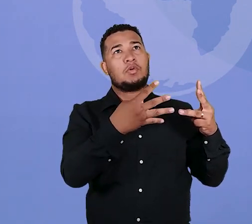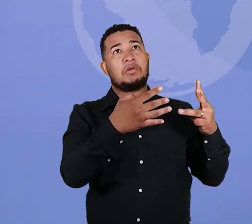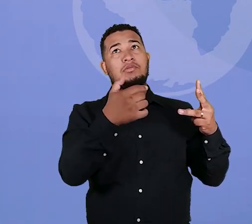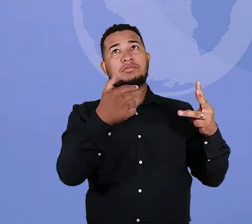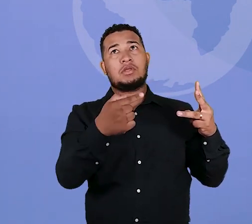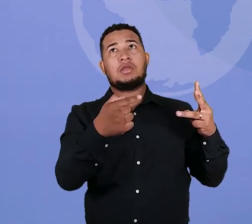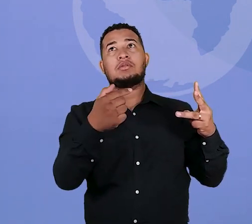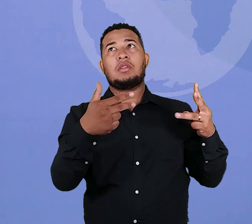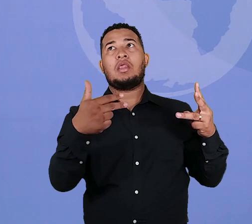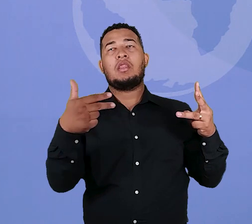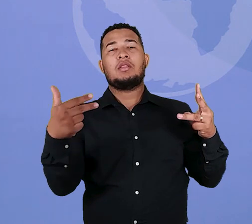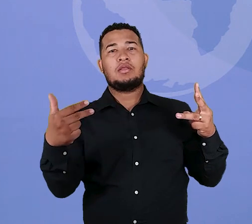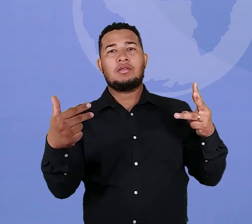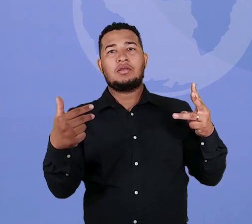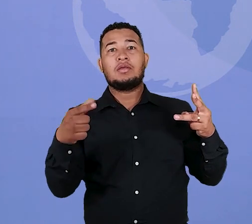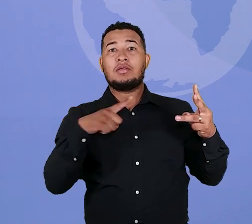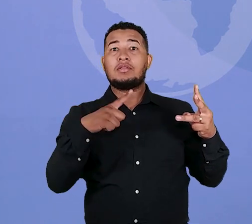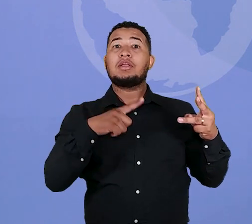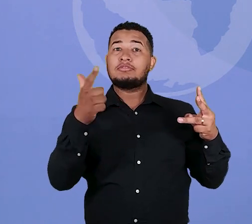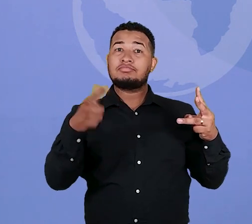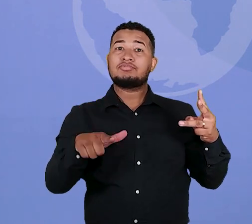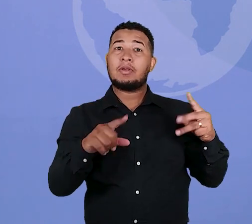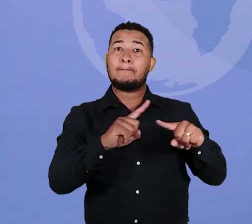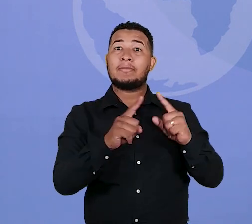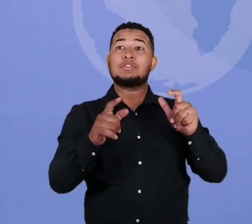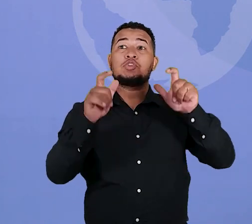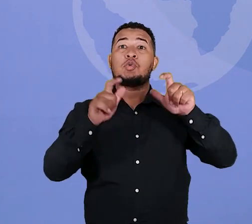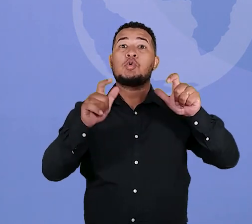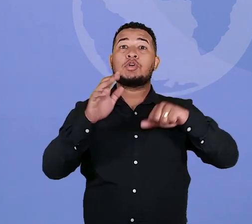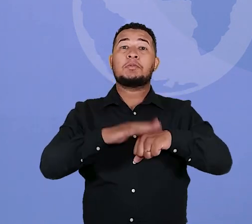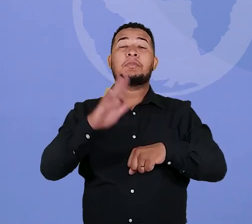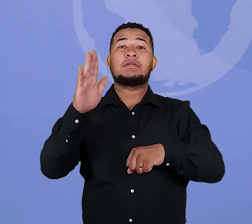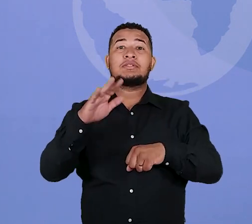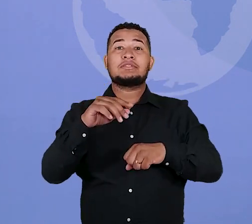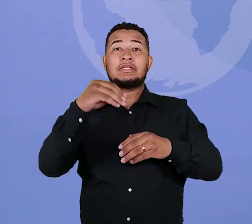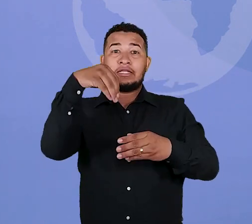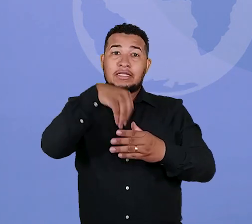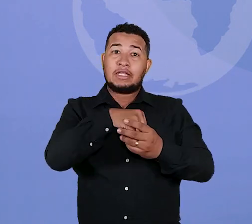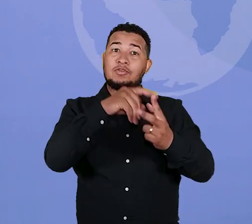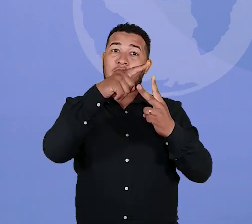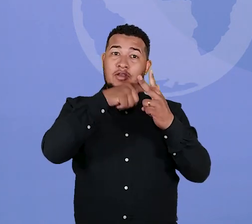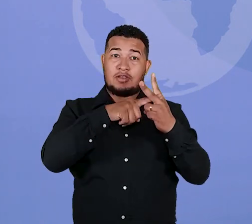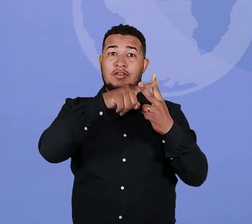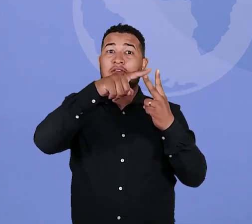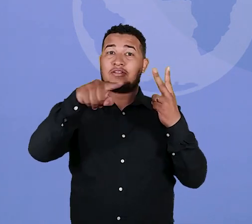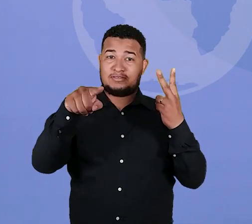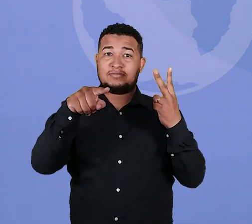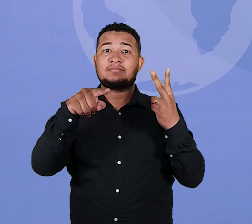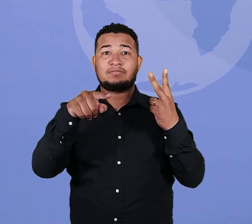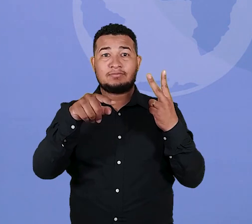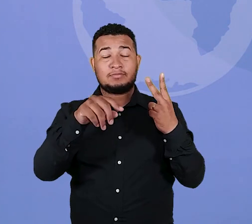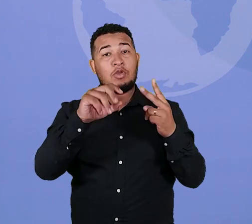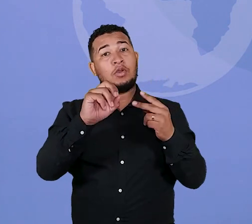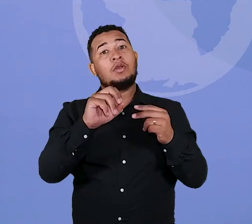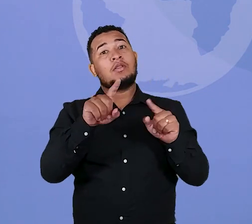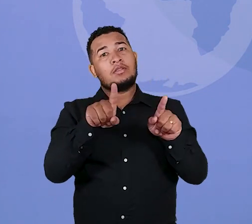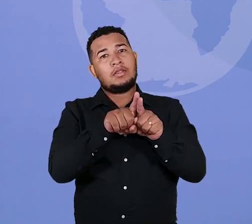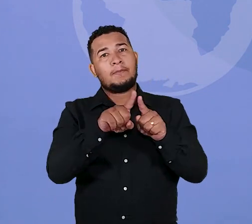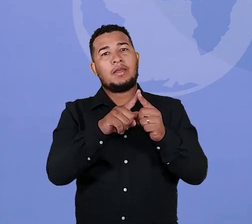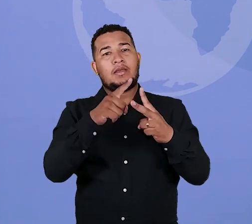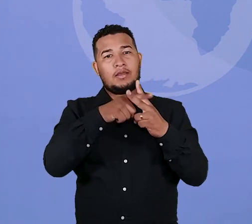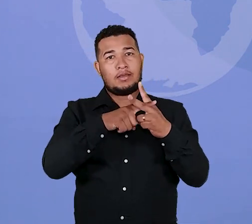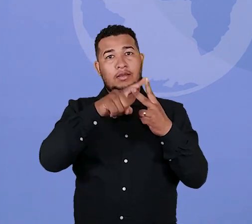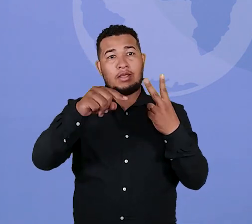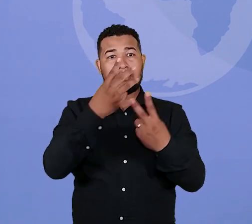0,2473 não se repete. Mas eles aparecem mais onde? Nas raízes quadradas,